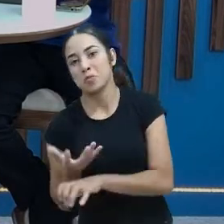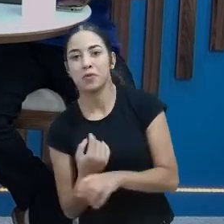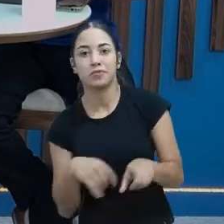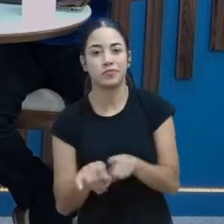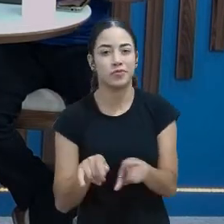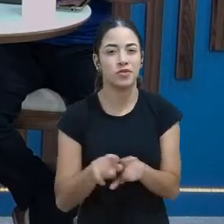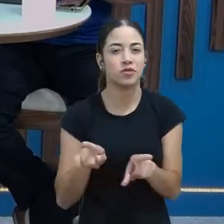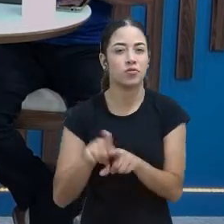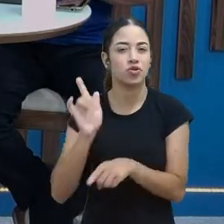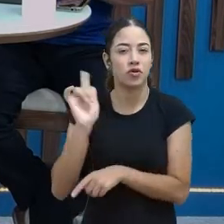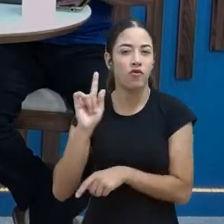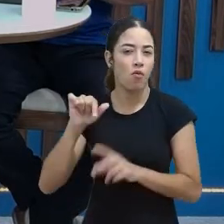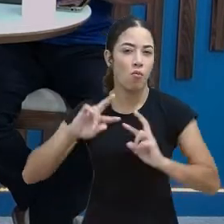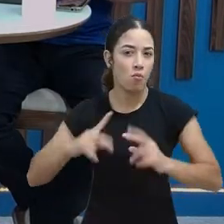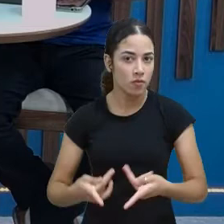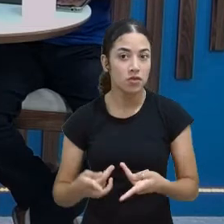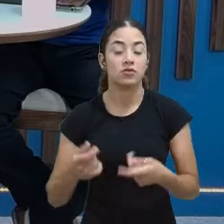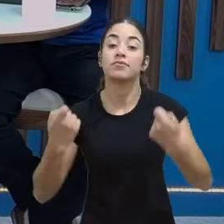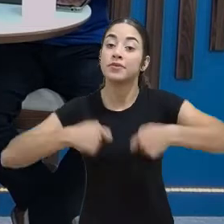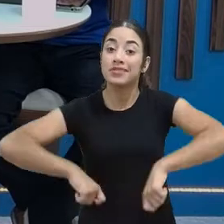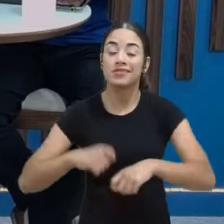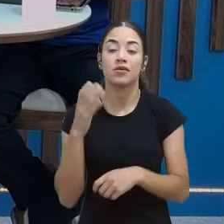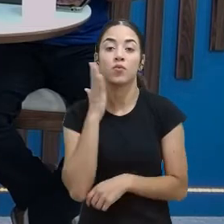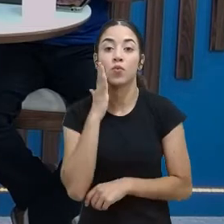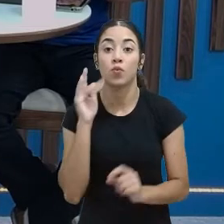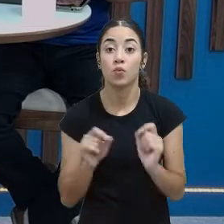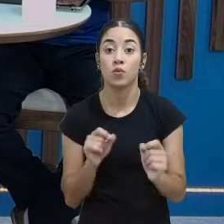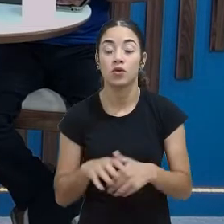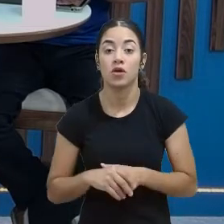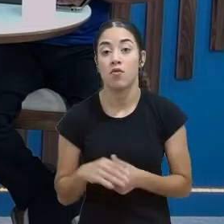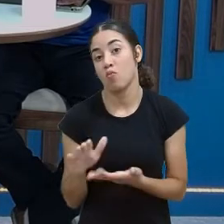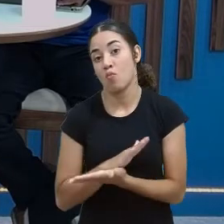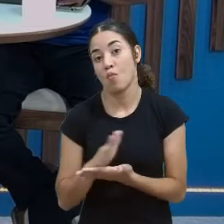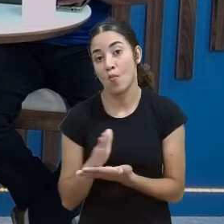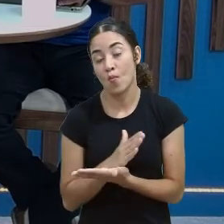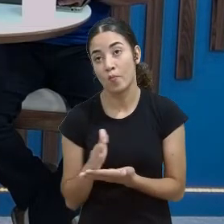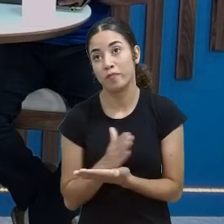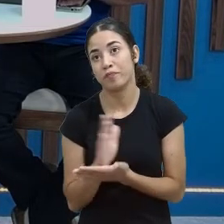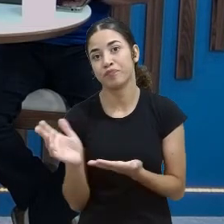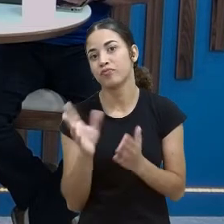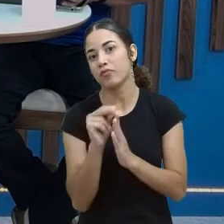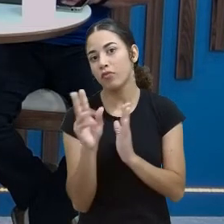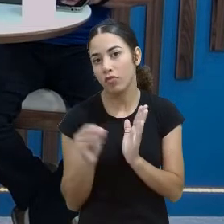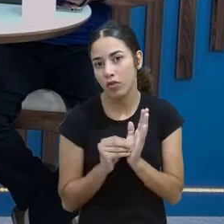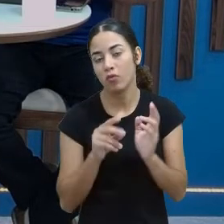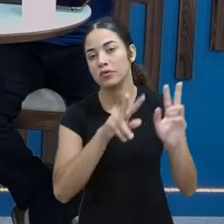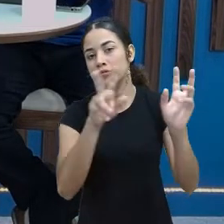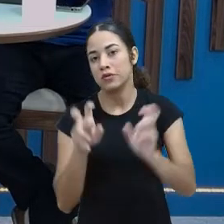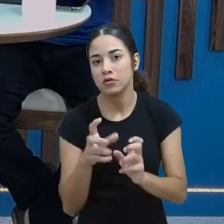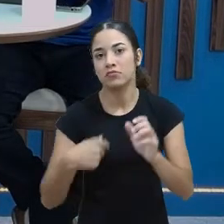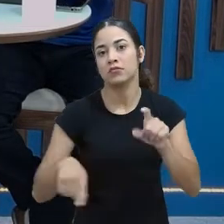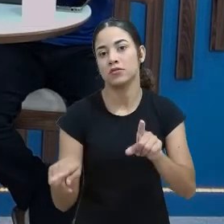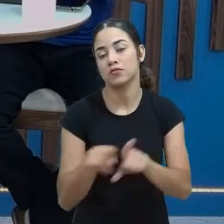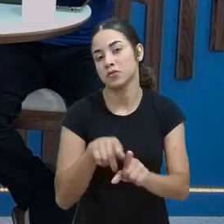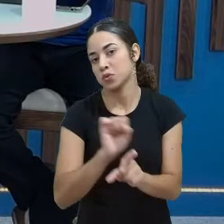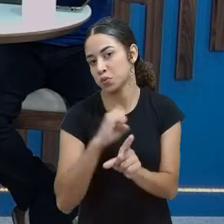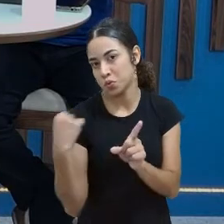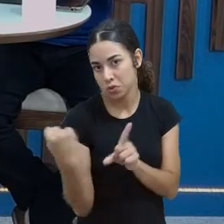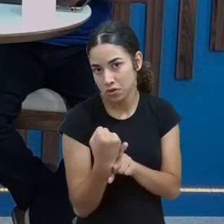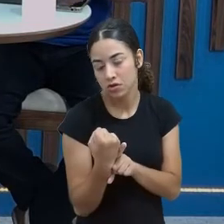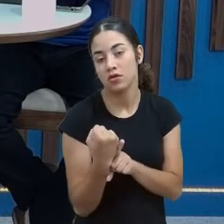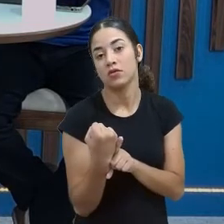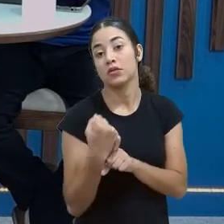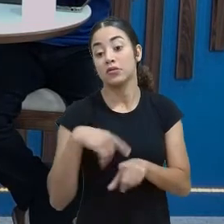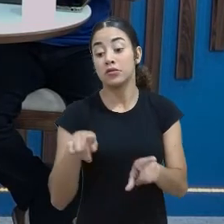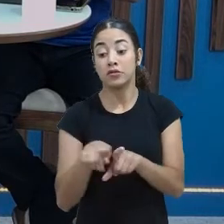humana, a gente precise resgatar algumas questões sociais, né? Buscar questões